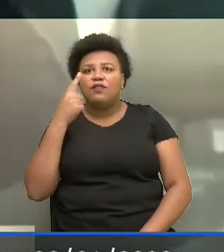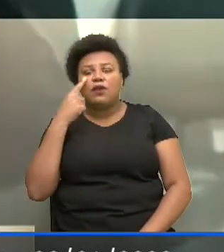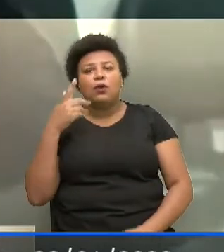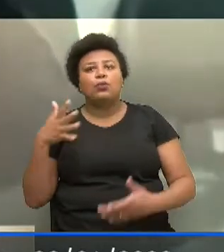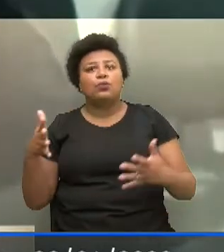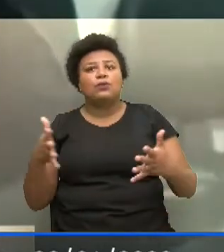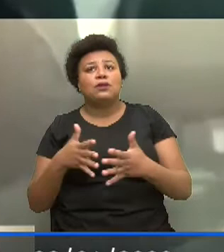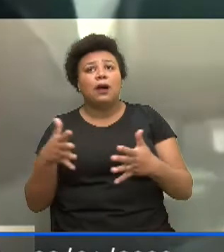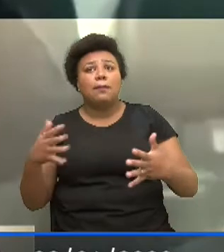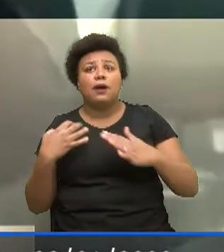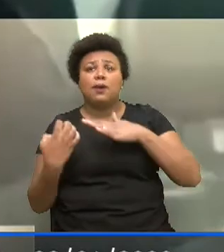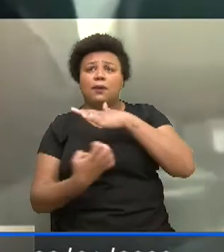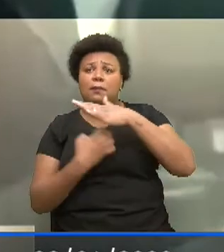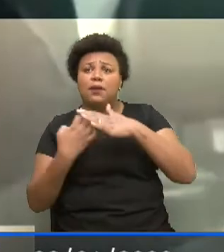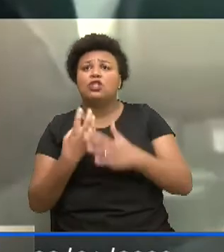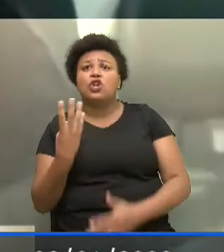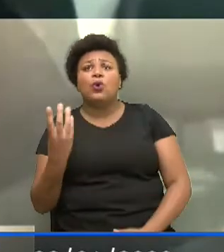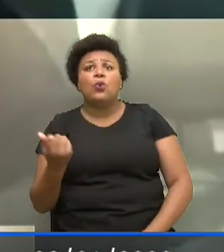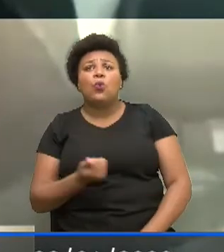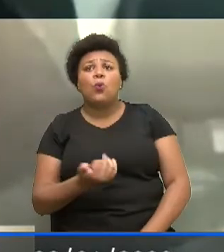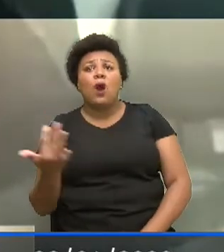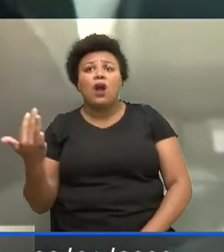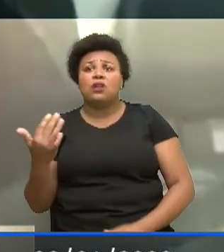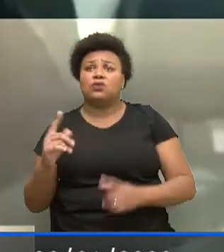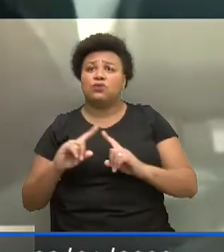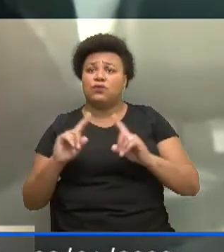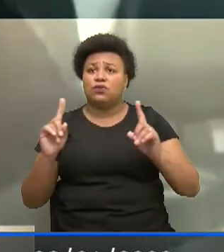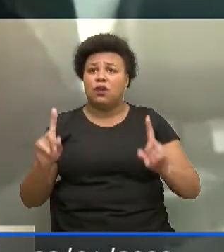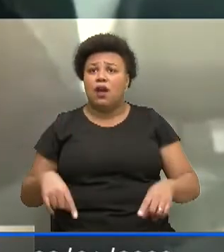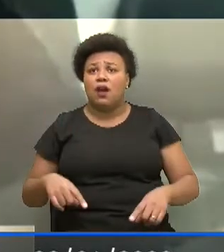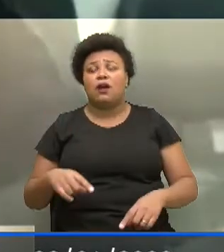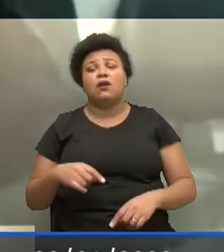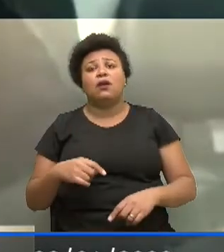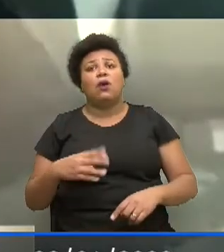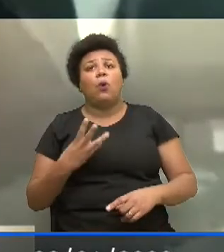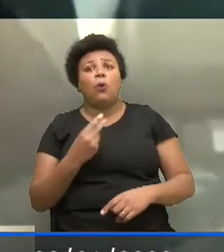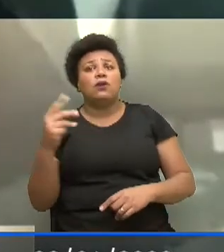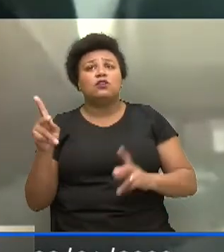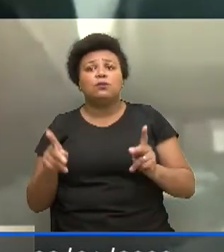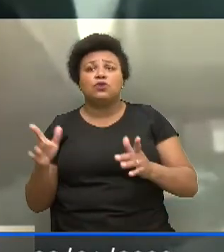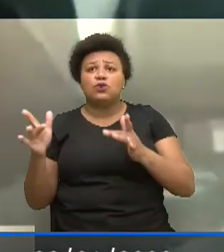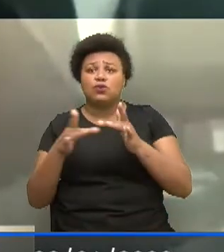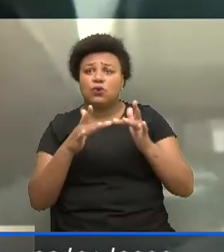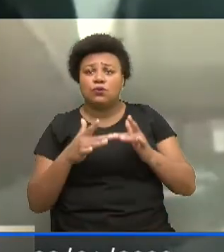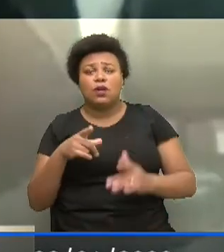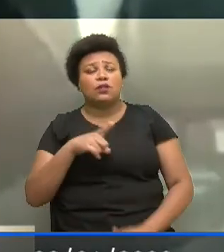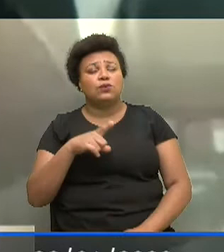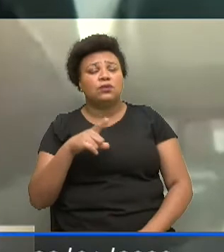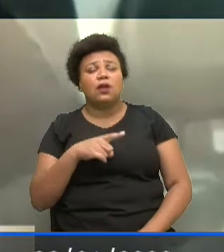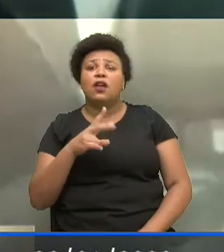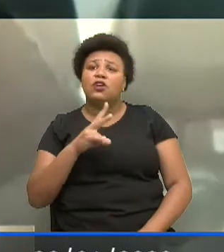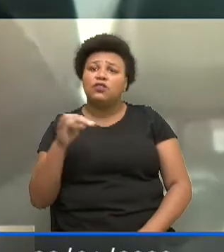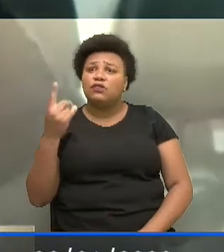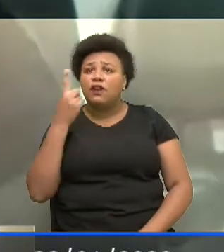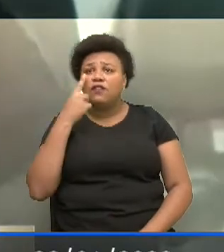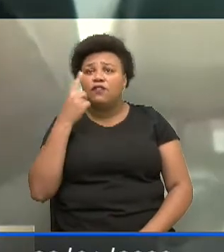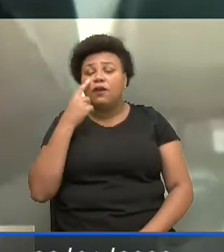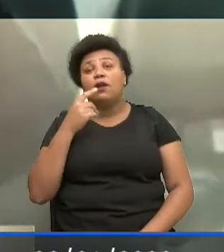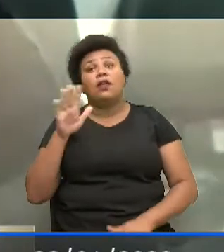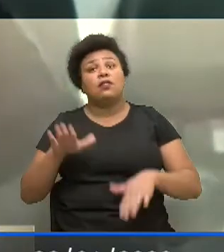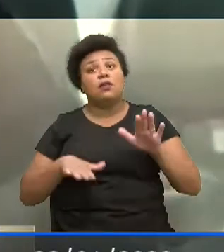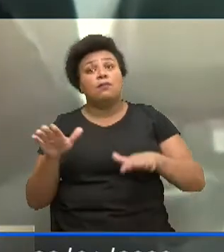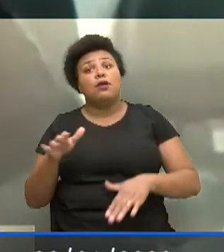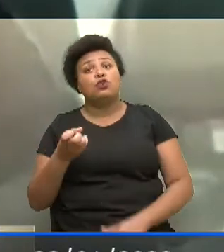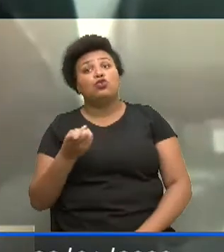da empresa, né, o número de funcionários dessa empresa, a população exposta dessa empresa, a gente vai determinar, de acordo com o número